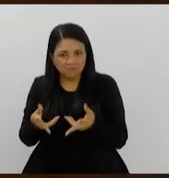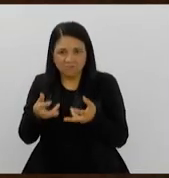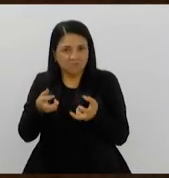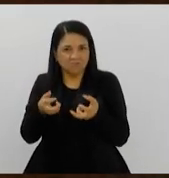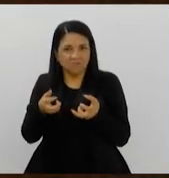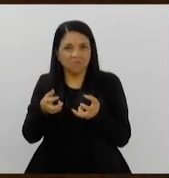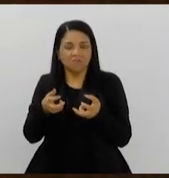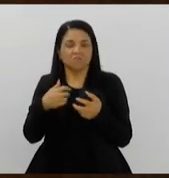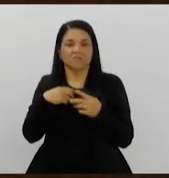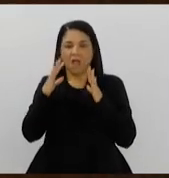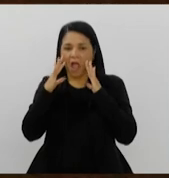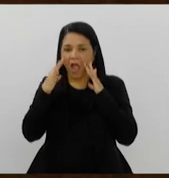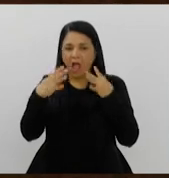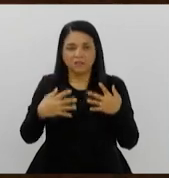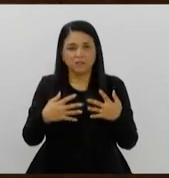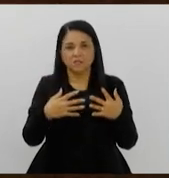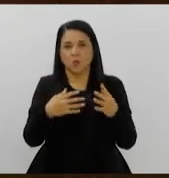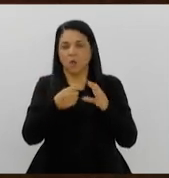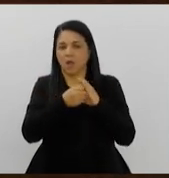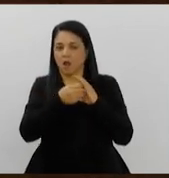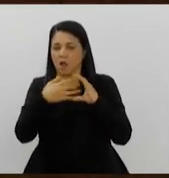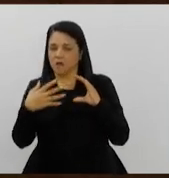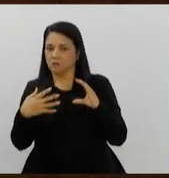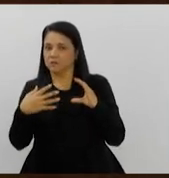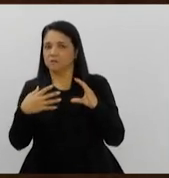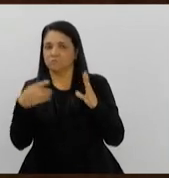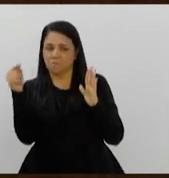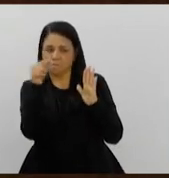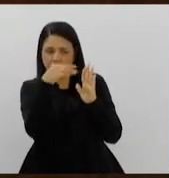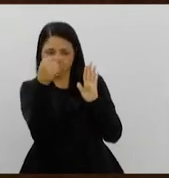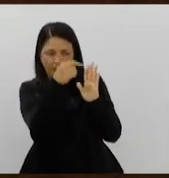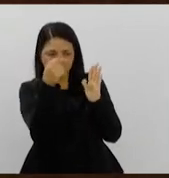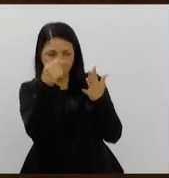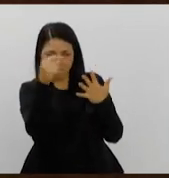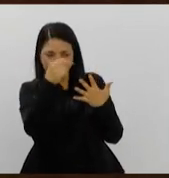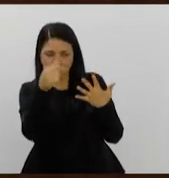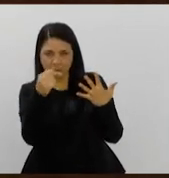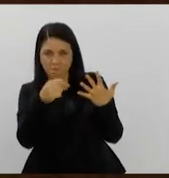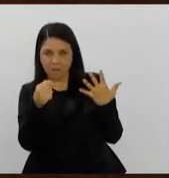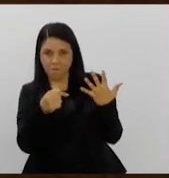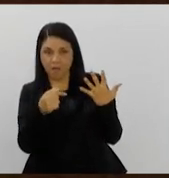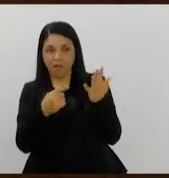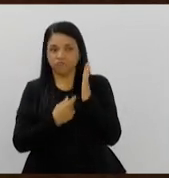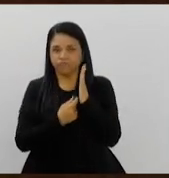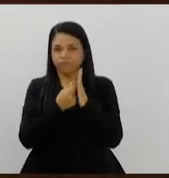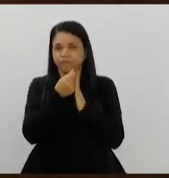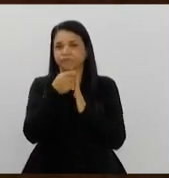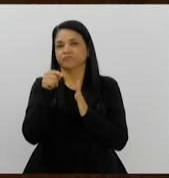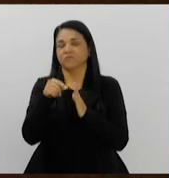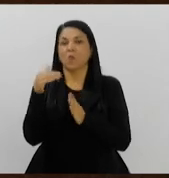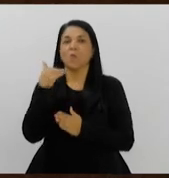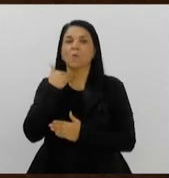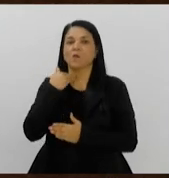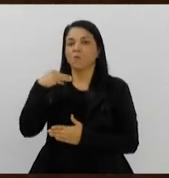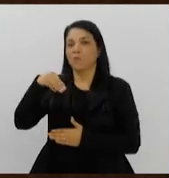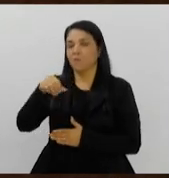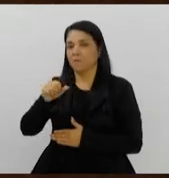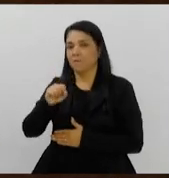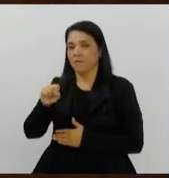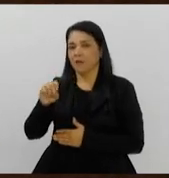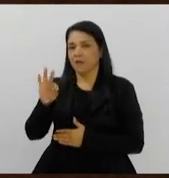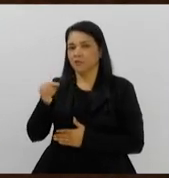não deu atenção a critérios importantes como o lastro financeiro do Banco Master, o risco